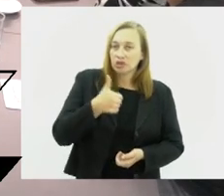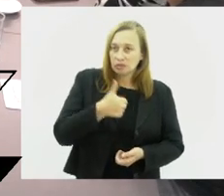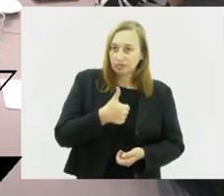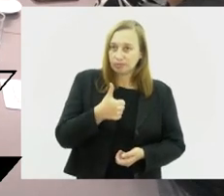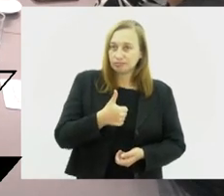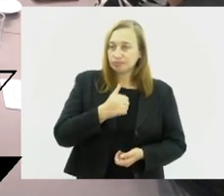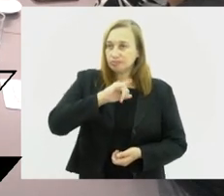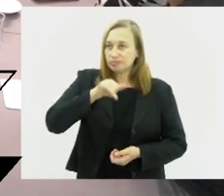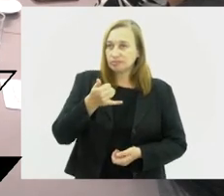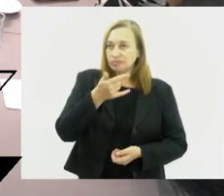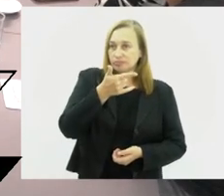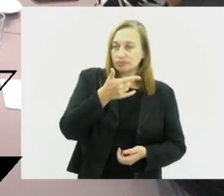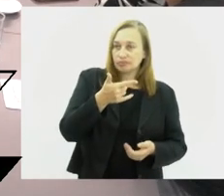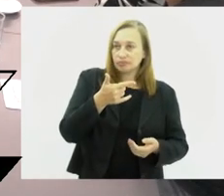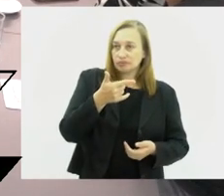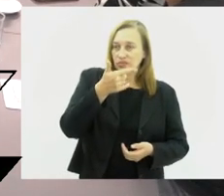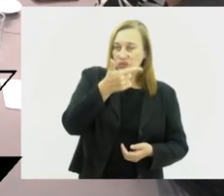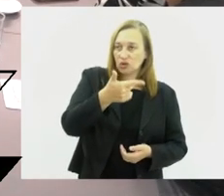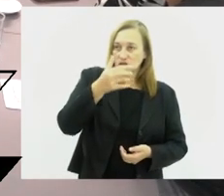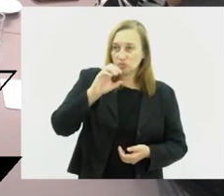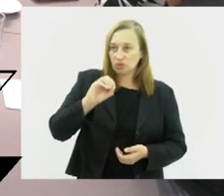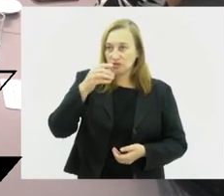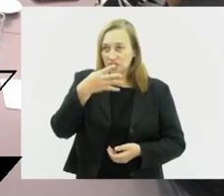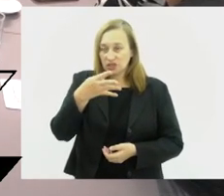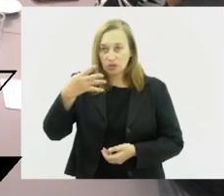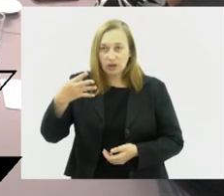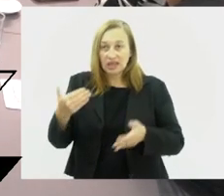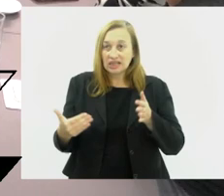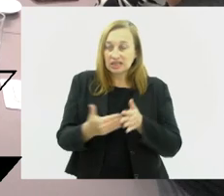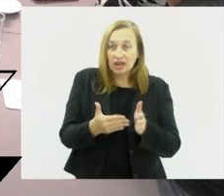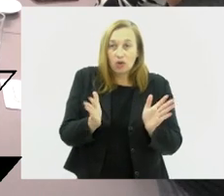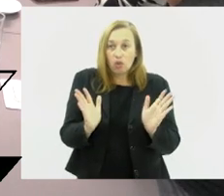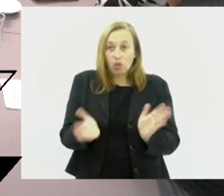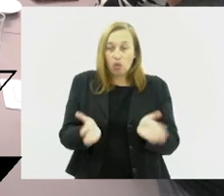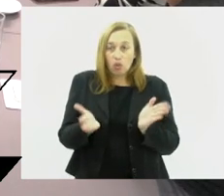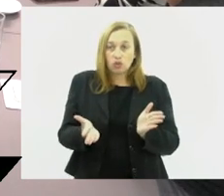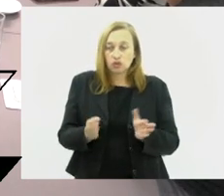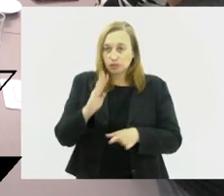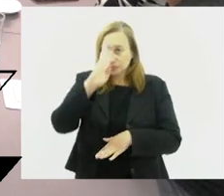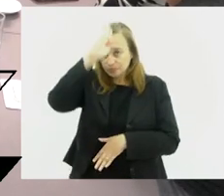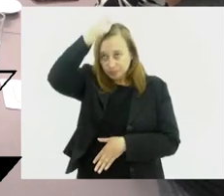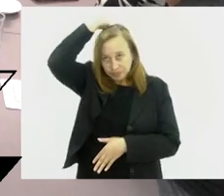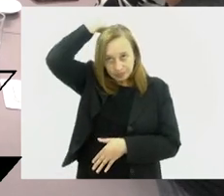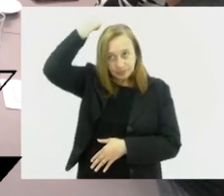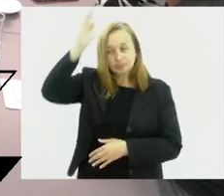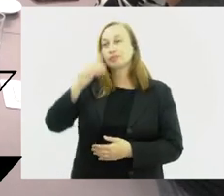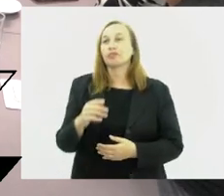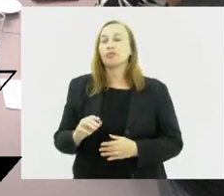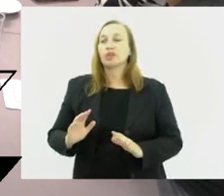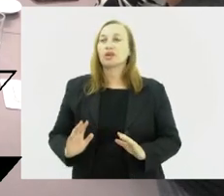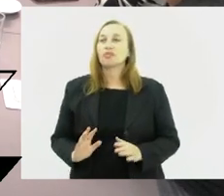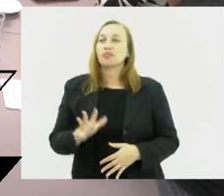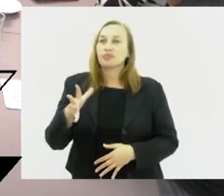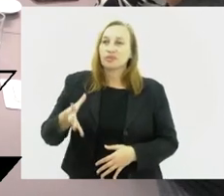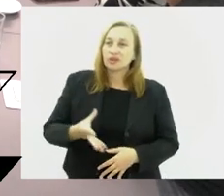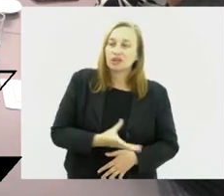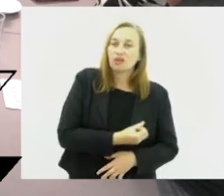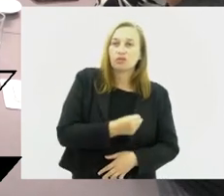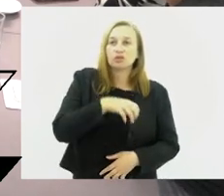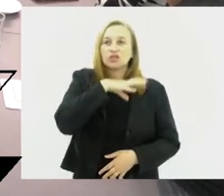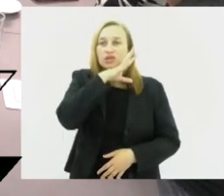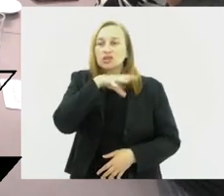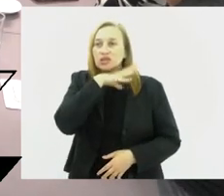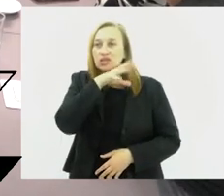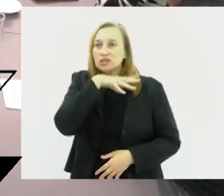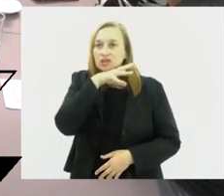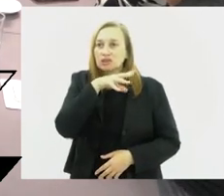2024 até as 15h20 de hoje, o Corpo de Bombeiros, para o evento de salvamento de animais